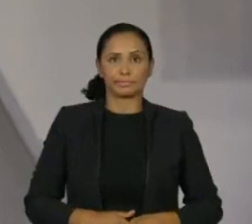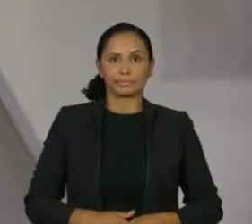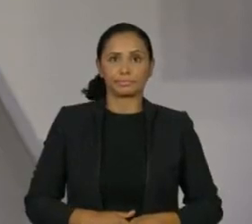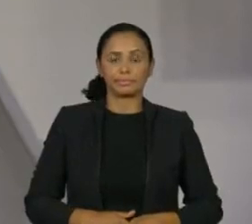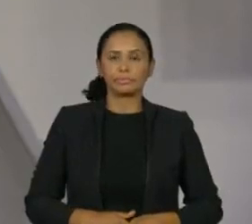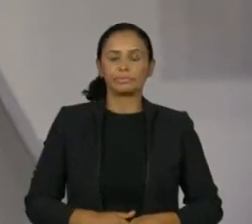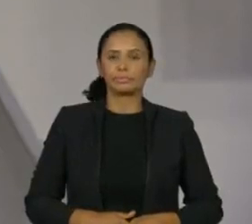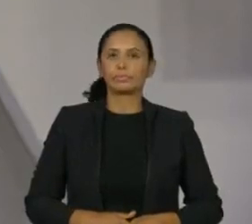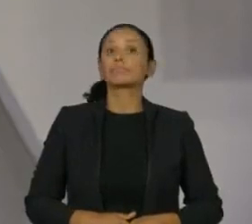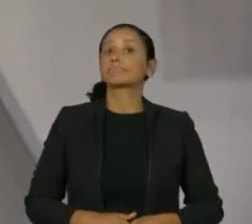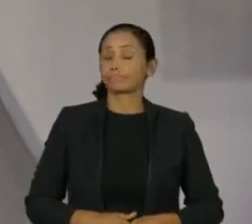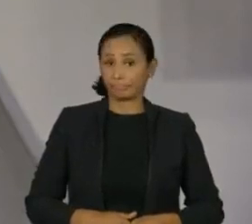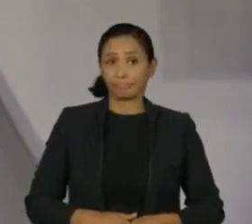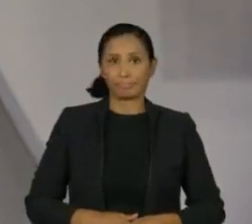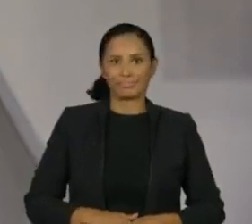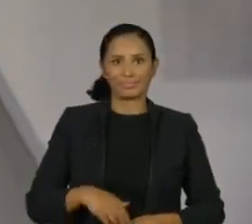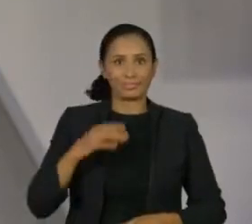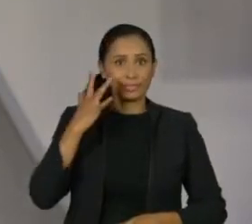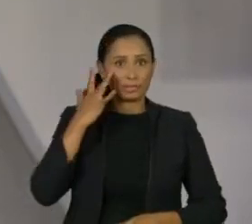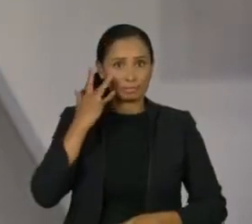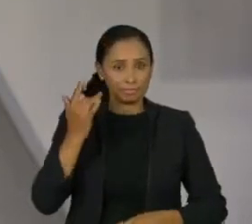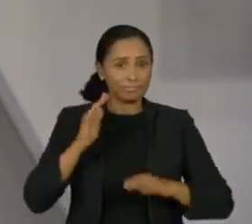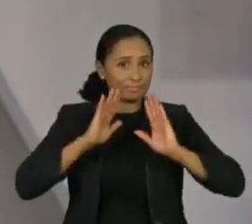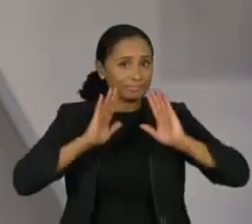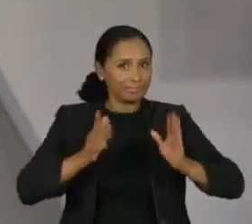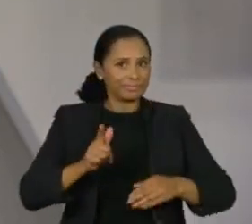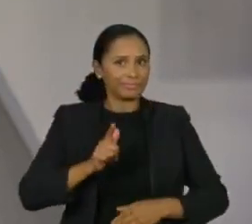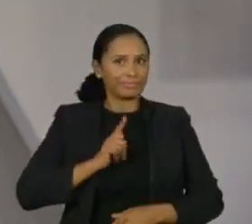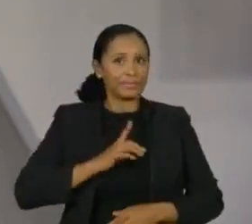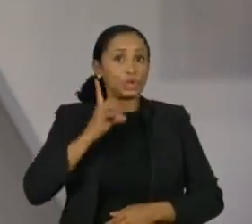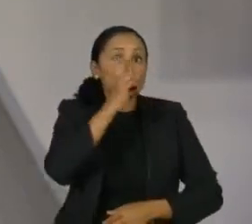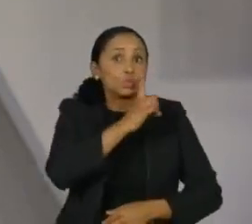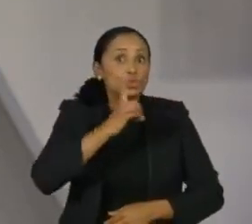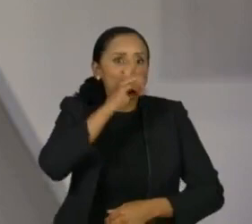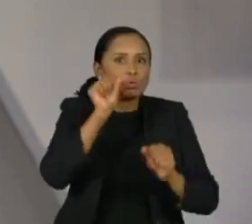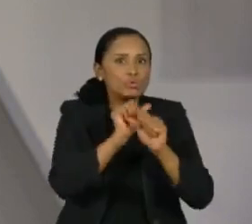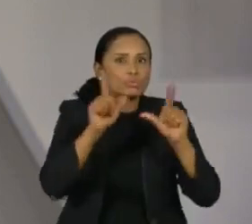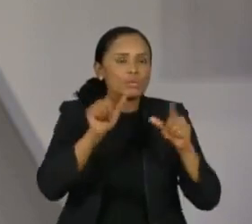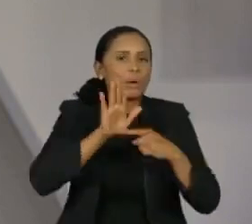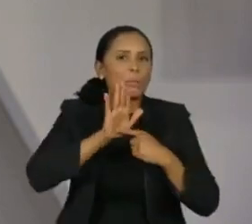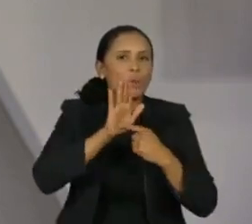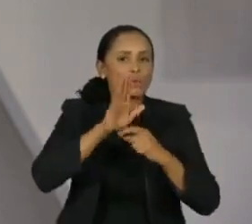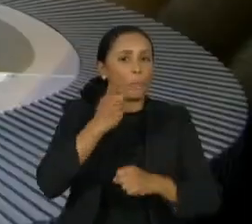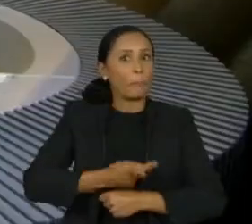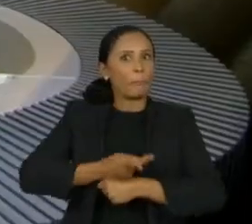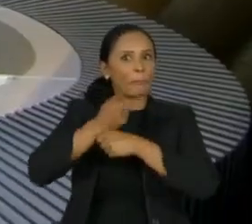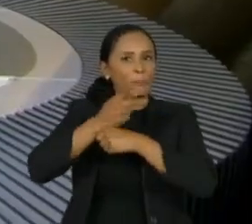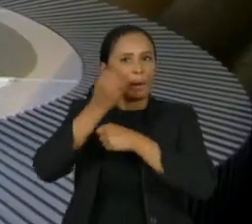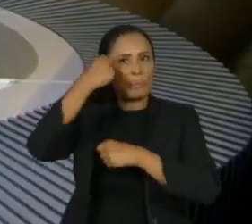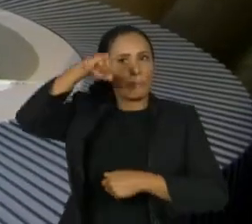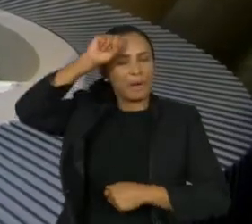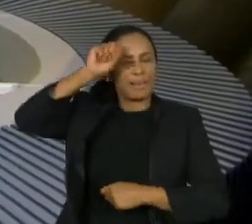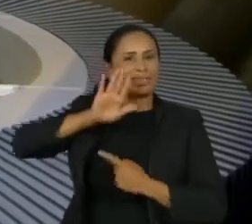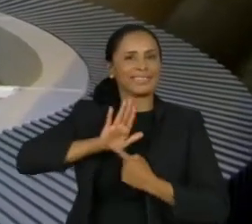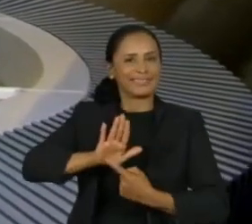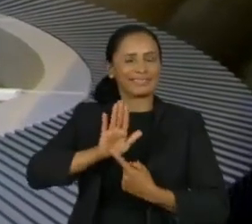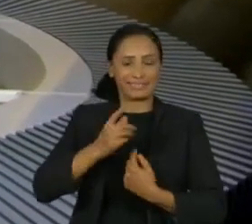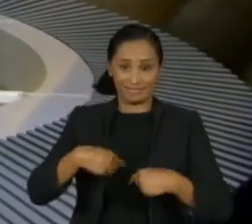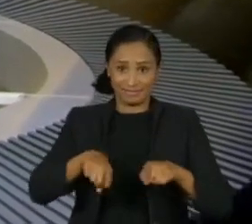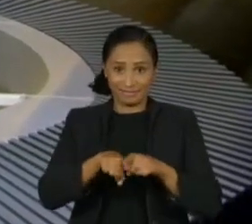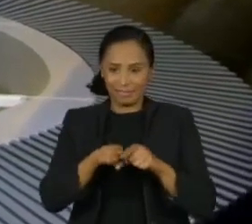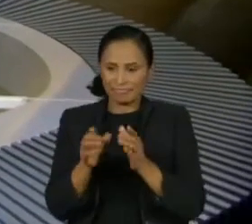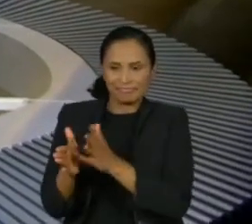A produção brasileira Manhã de Domingo levou o prêmio de melhor curta-metragem no Festival de Berlim. A trajetória do jovem